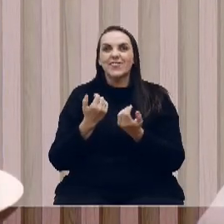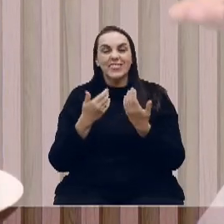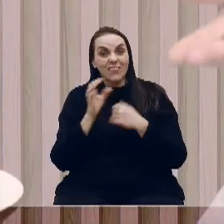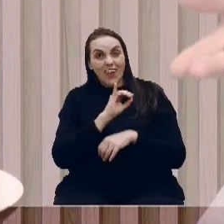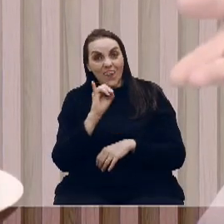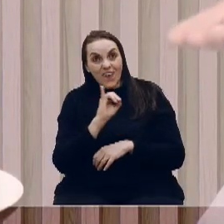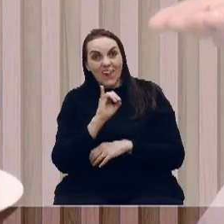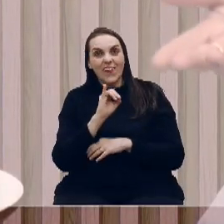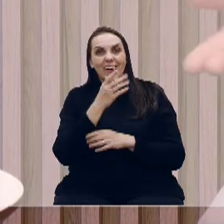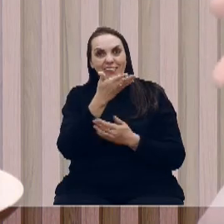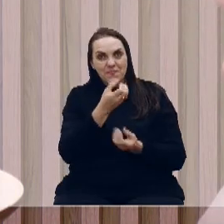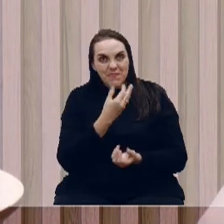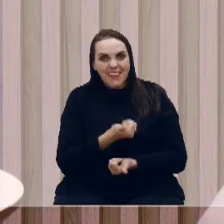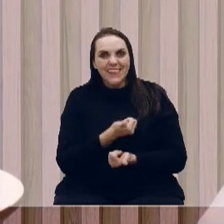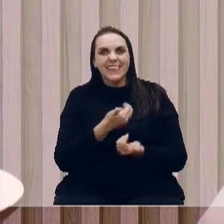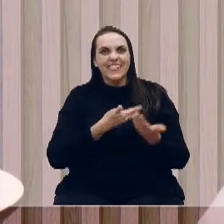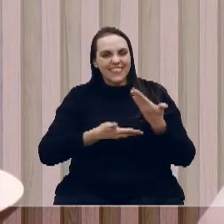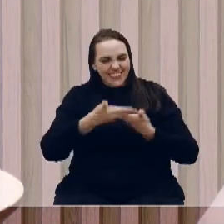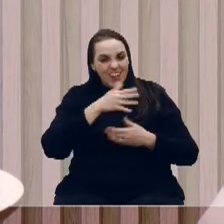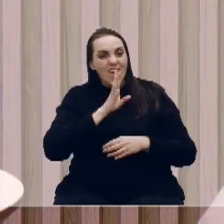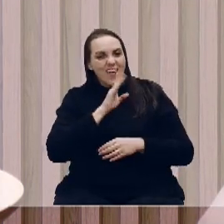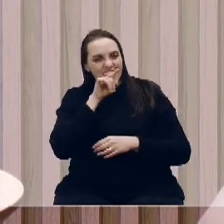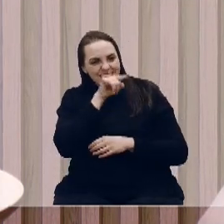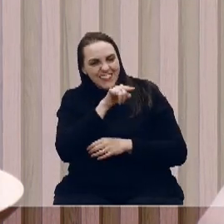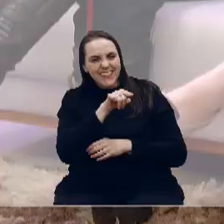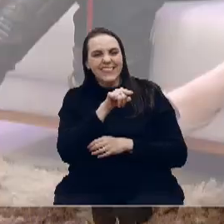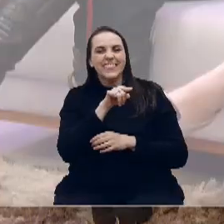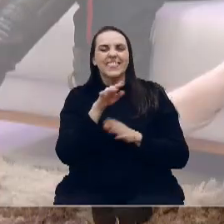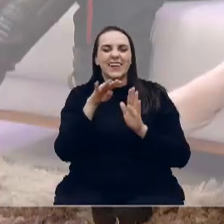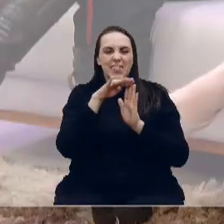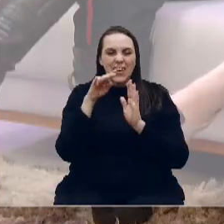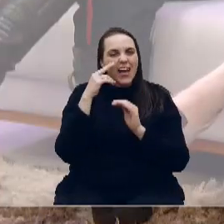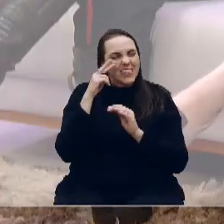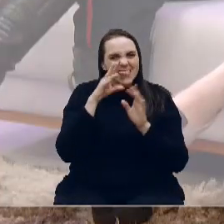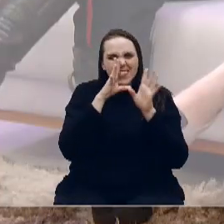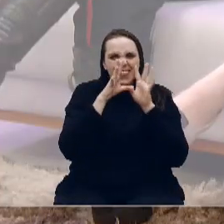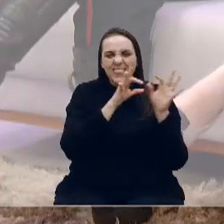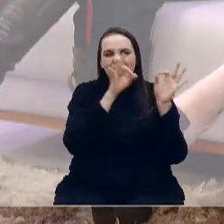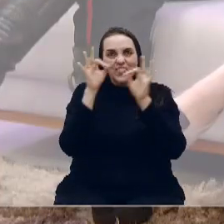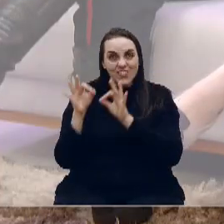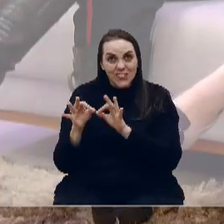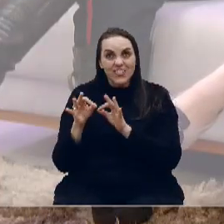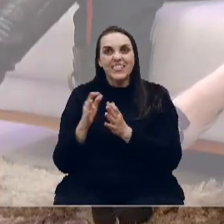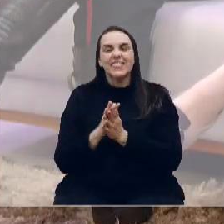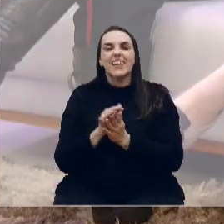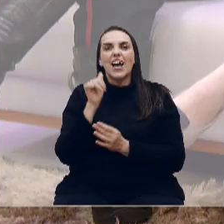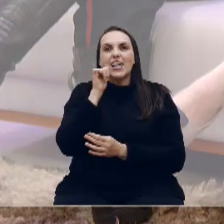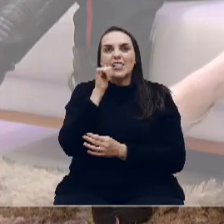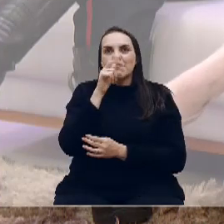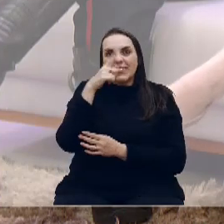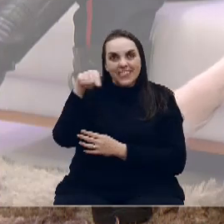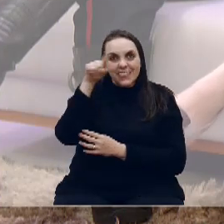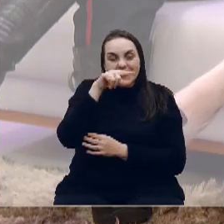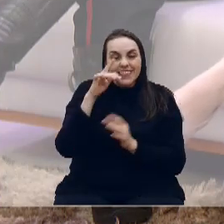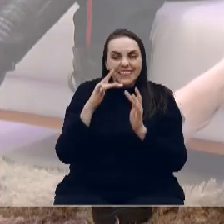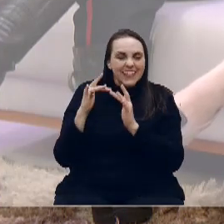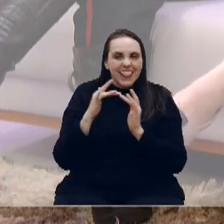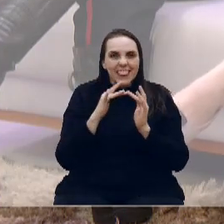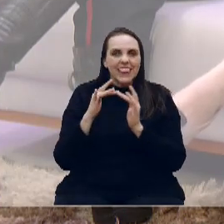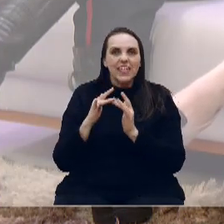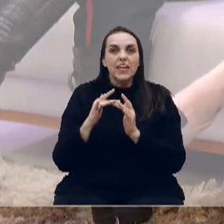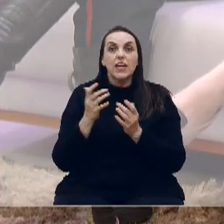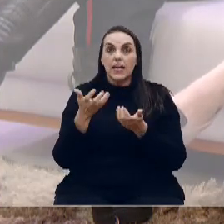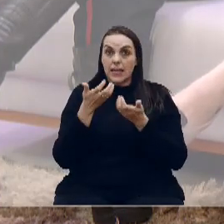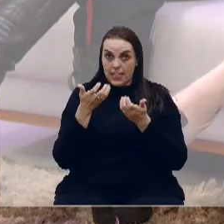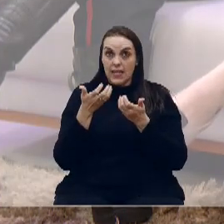A Elisiane já está mais dentro de um centro de fabricação mais difícil, mais difícil de te ver, né? Acho que as gurias têm mais contato. Até, Glaucia, se quiser